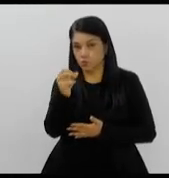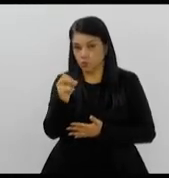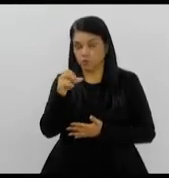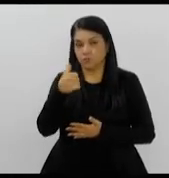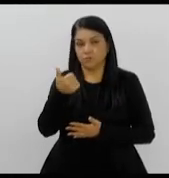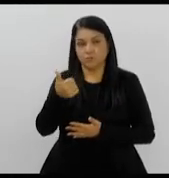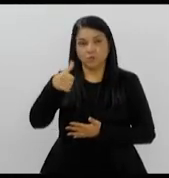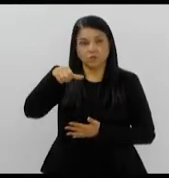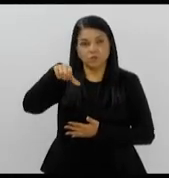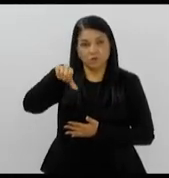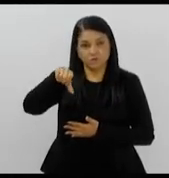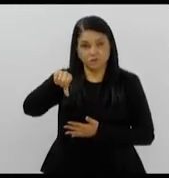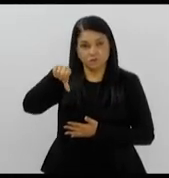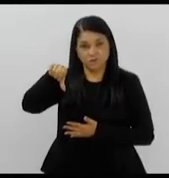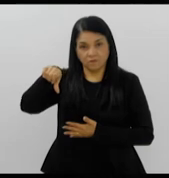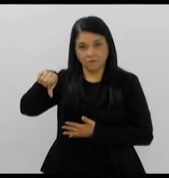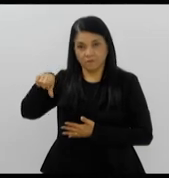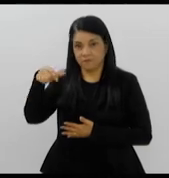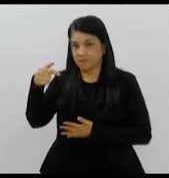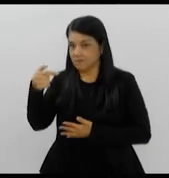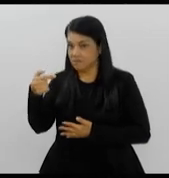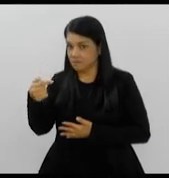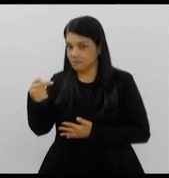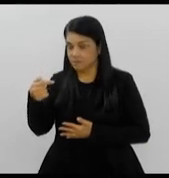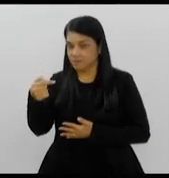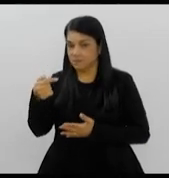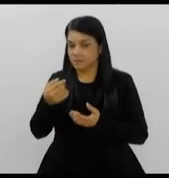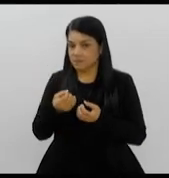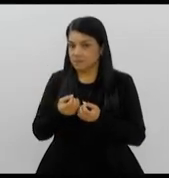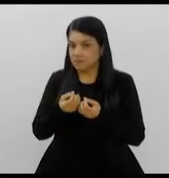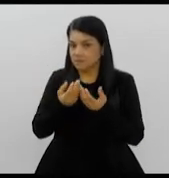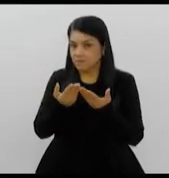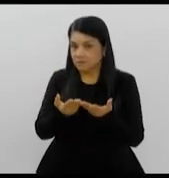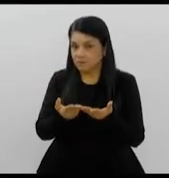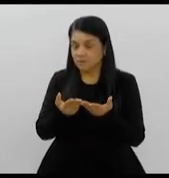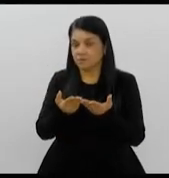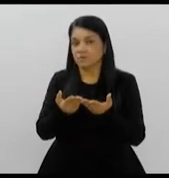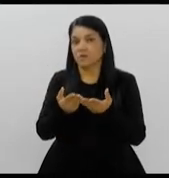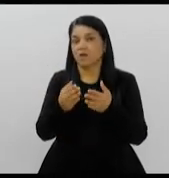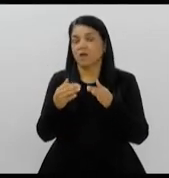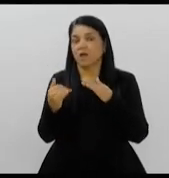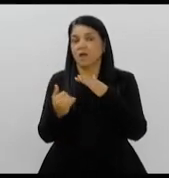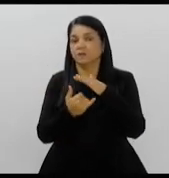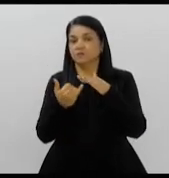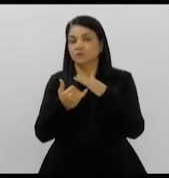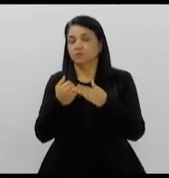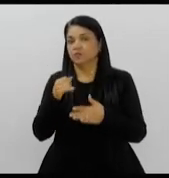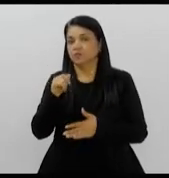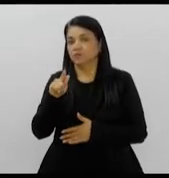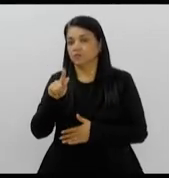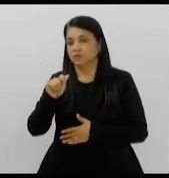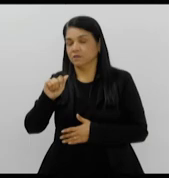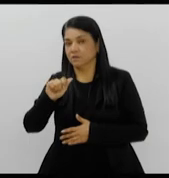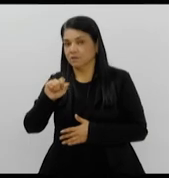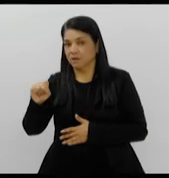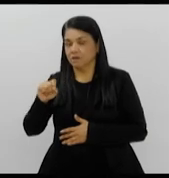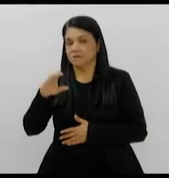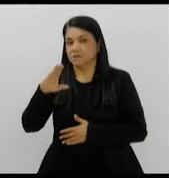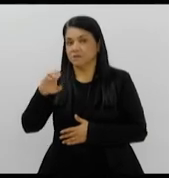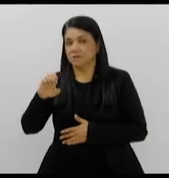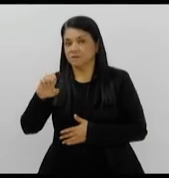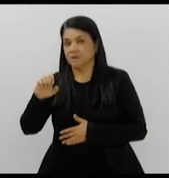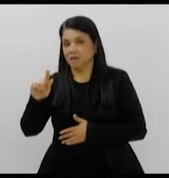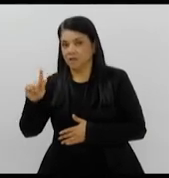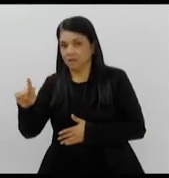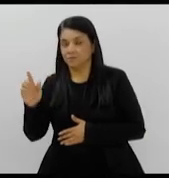julho de 1997, que concederam à Companhia Estadual do Gás, a SEG e a SEG Rio,